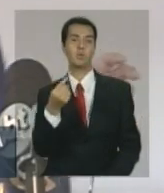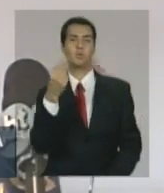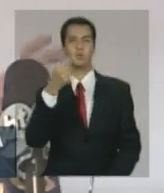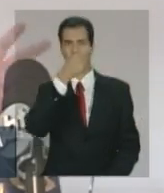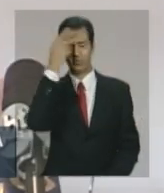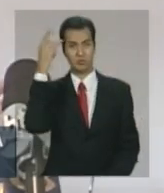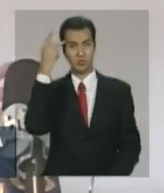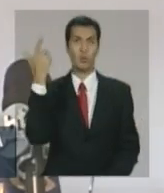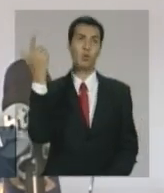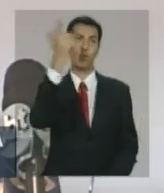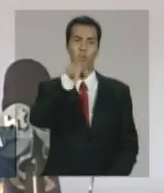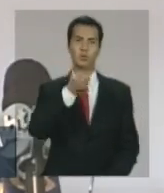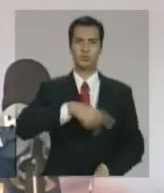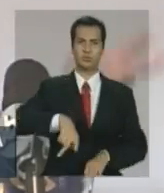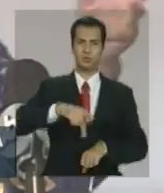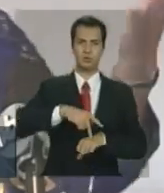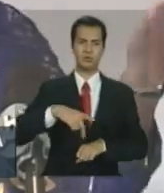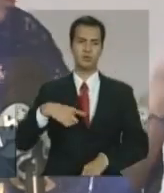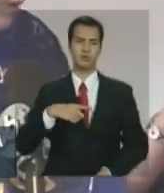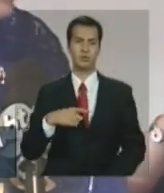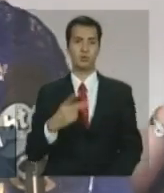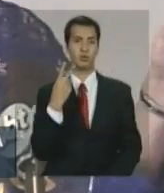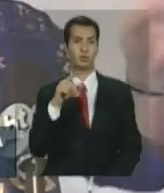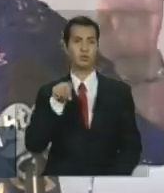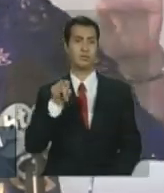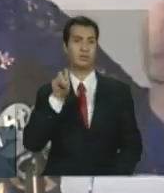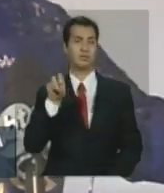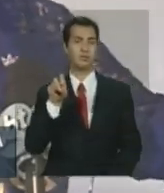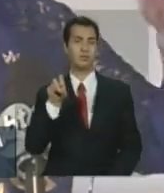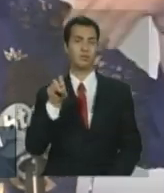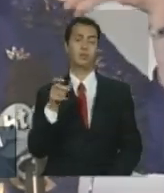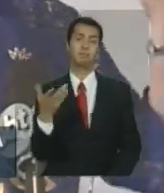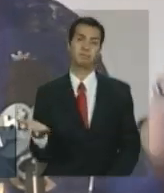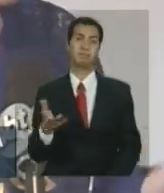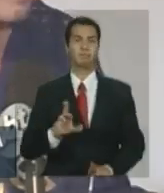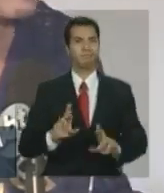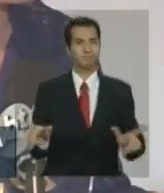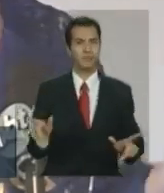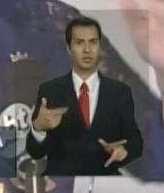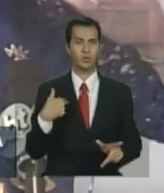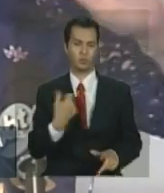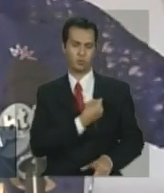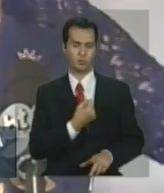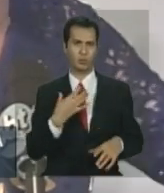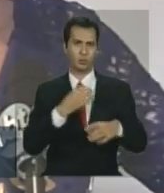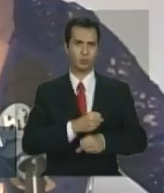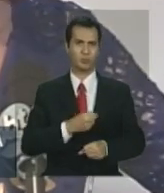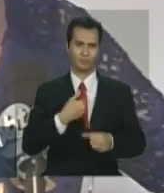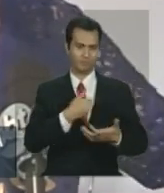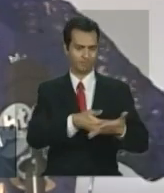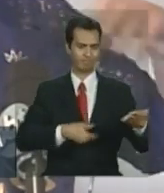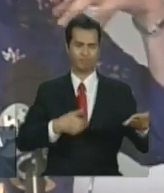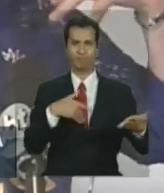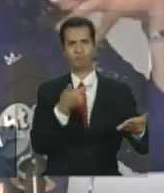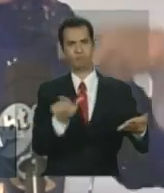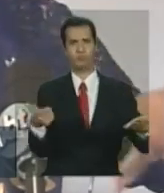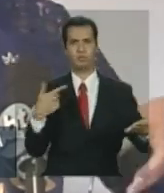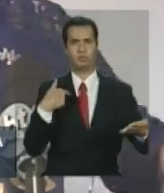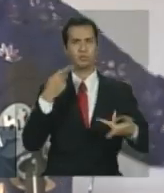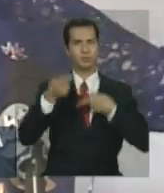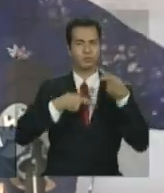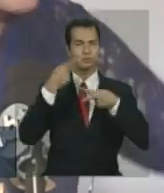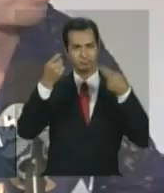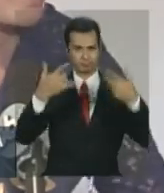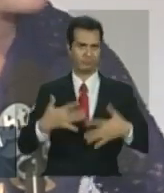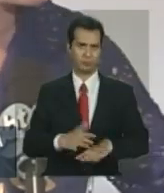é 2,5. Eu não gosto de citar o número quando eu não estou com eles aqui. Então, eu estou falando um genérico, tá, gente? Uhum. Nós